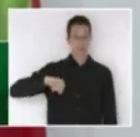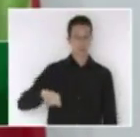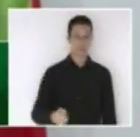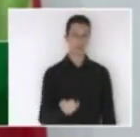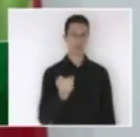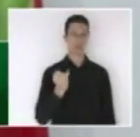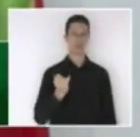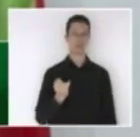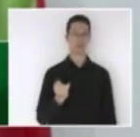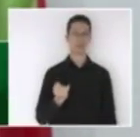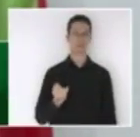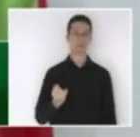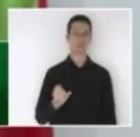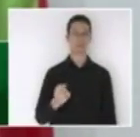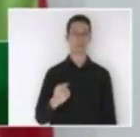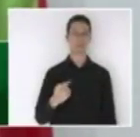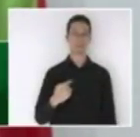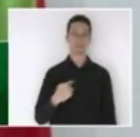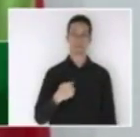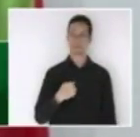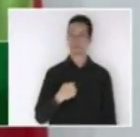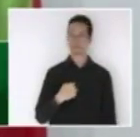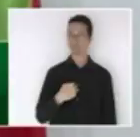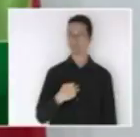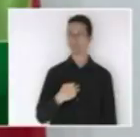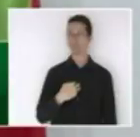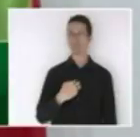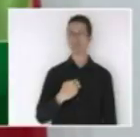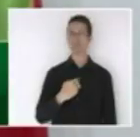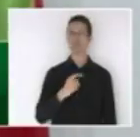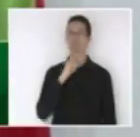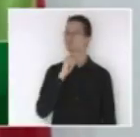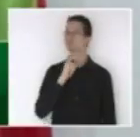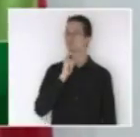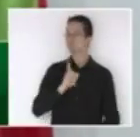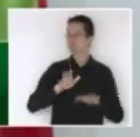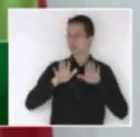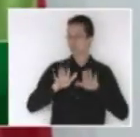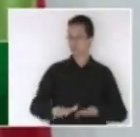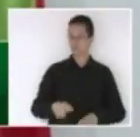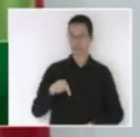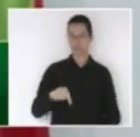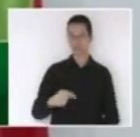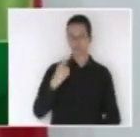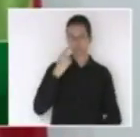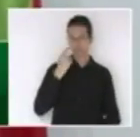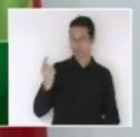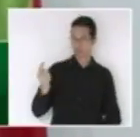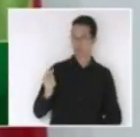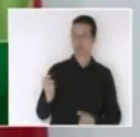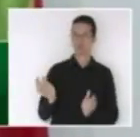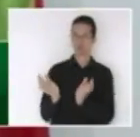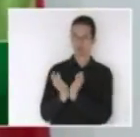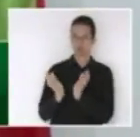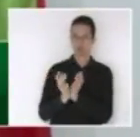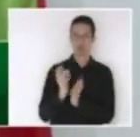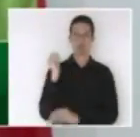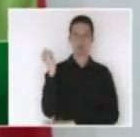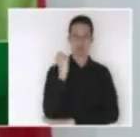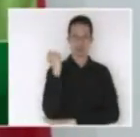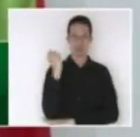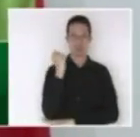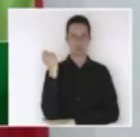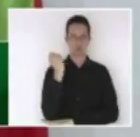não vou poder ficar aqui para acompanhar a fala do movimento tradicionalista gaúcho.